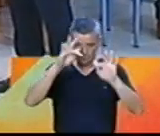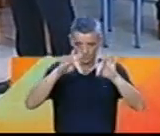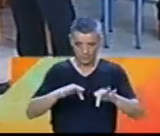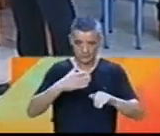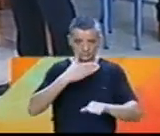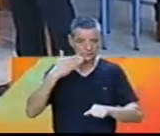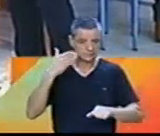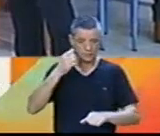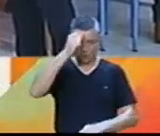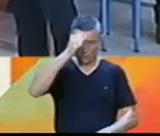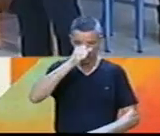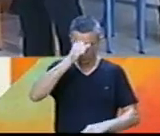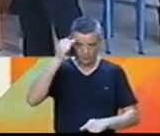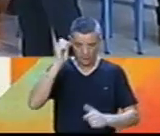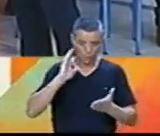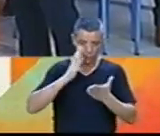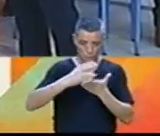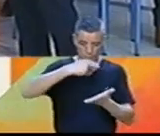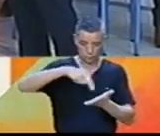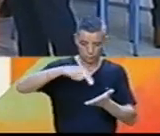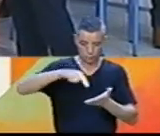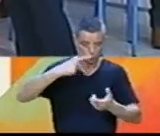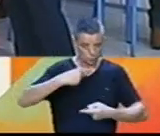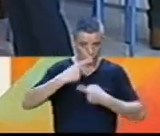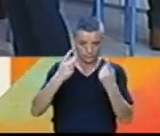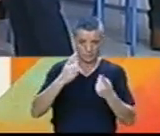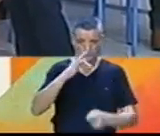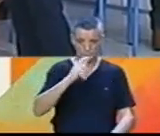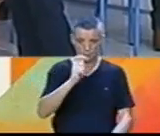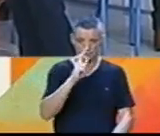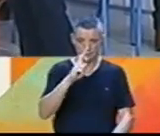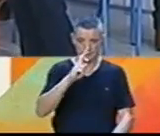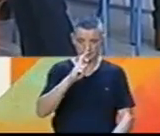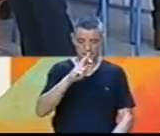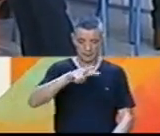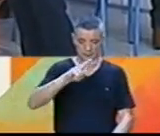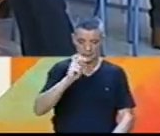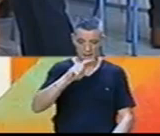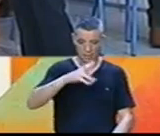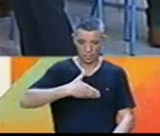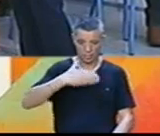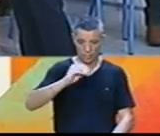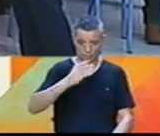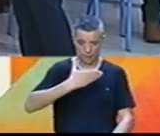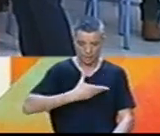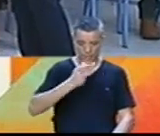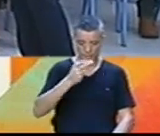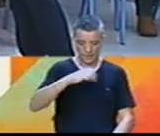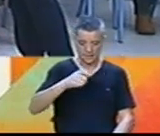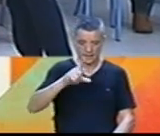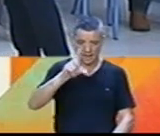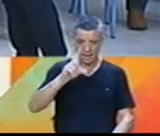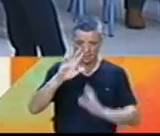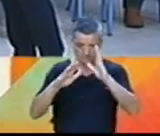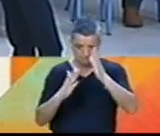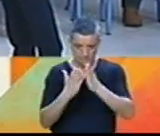Não, termina, domingo é o último espetáculo, é mesmo do Fernando, do Fernando Daniel, ao final da noite. Ai, nós até estamos, às tantas? Até às tantas. Nós